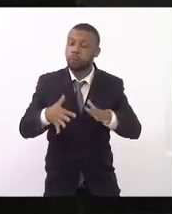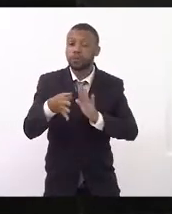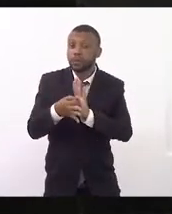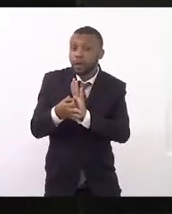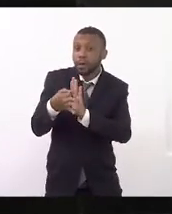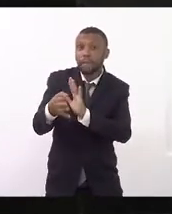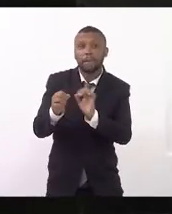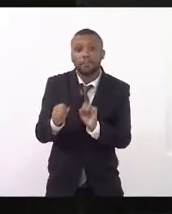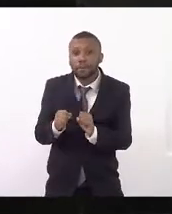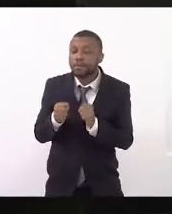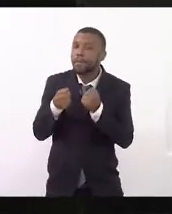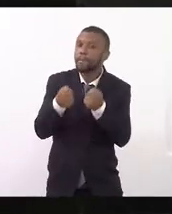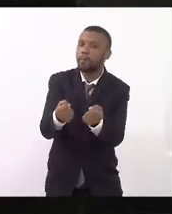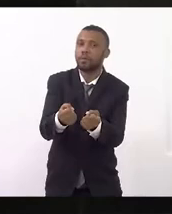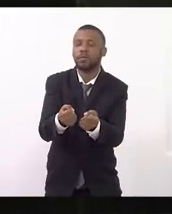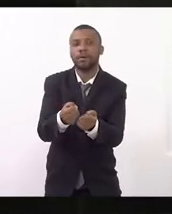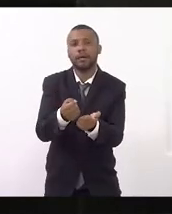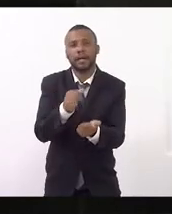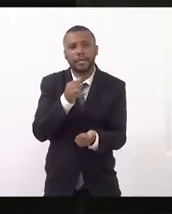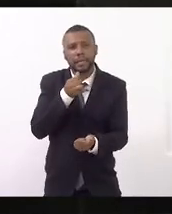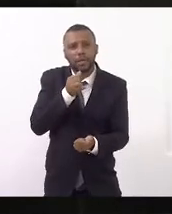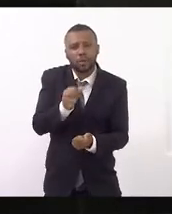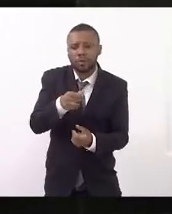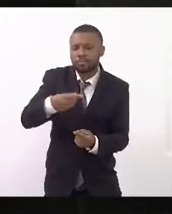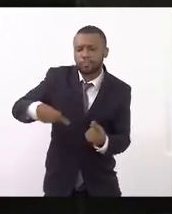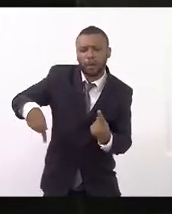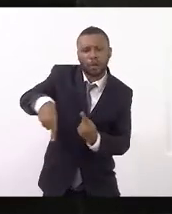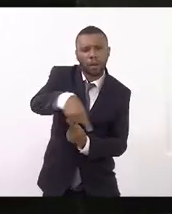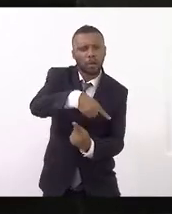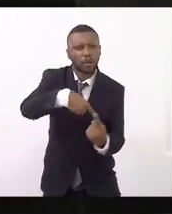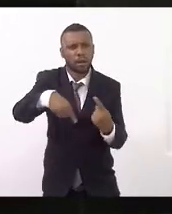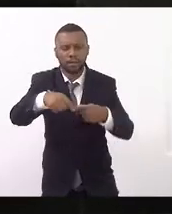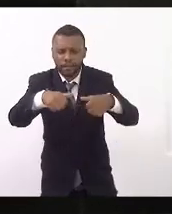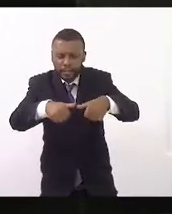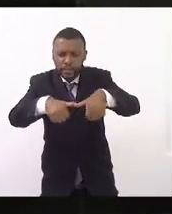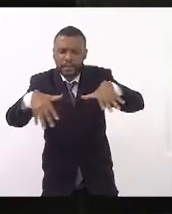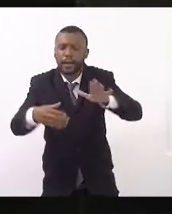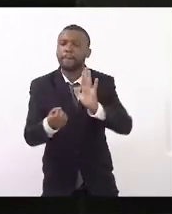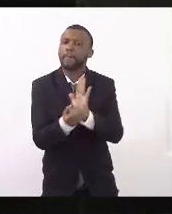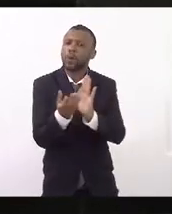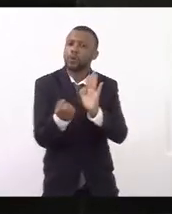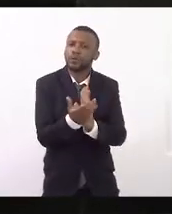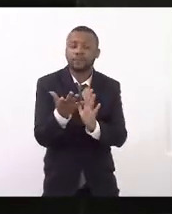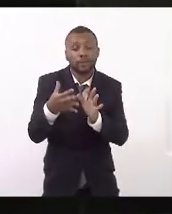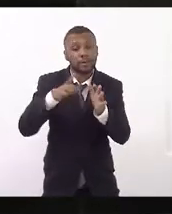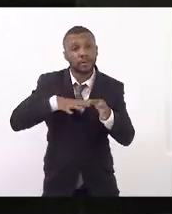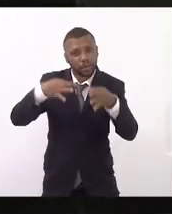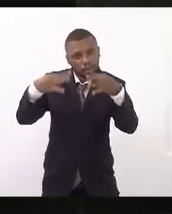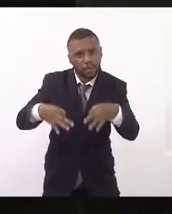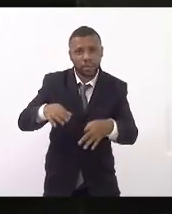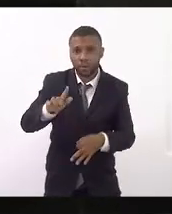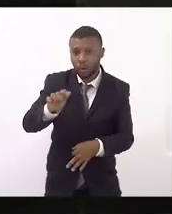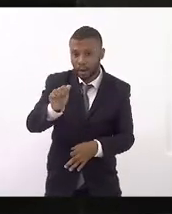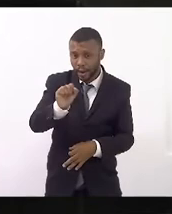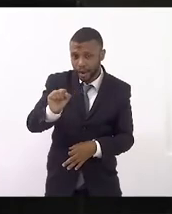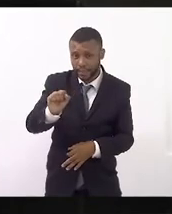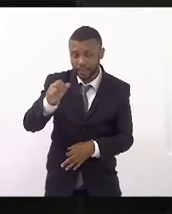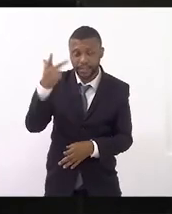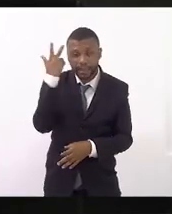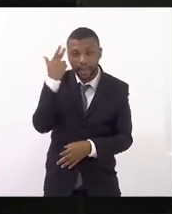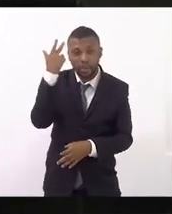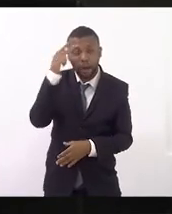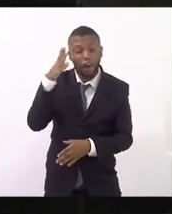favor da sinergia das cadeias produtivas. De fato, o gás natural é o principal insumo